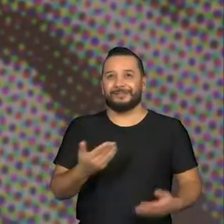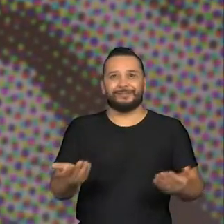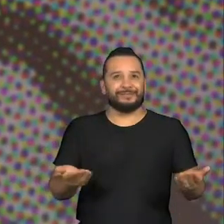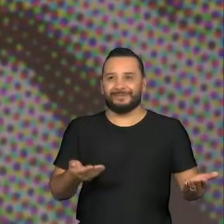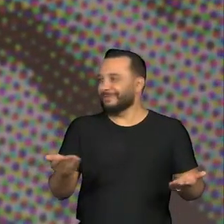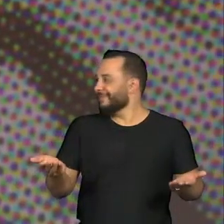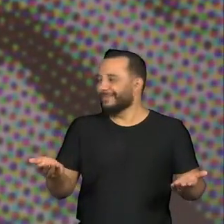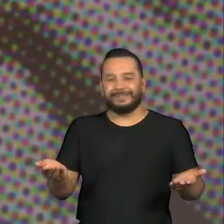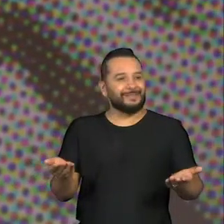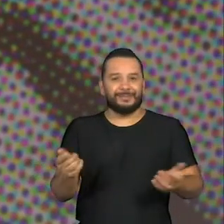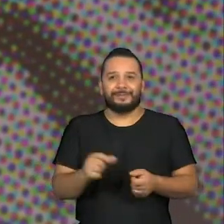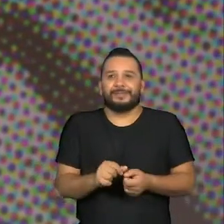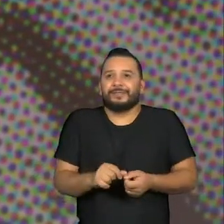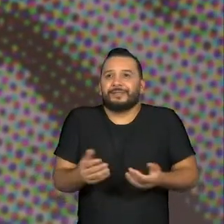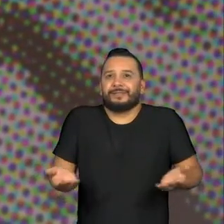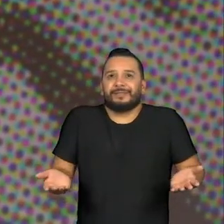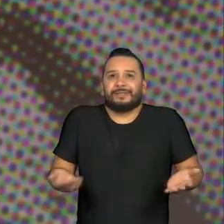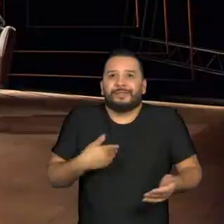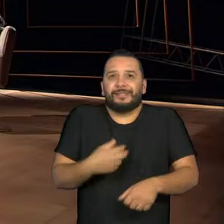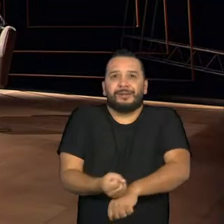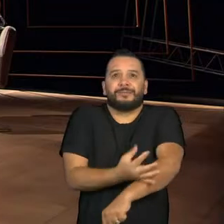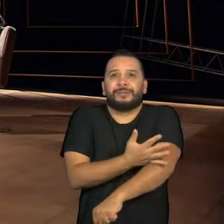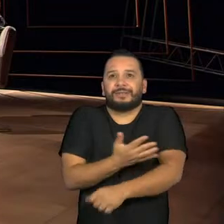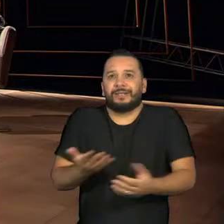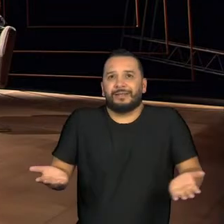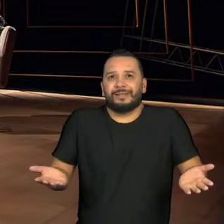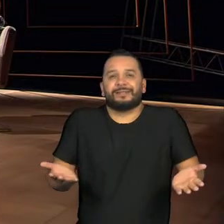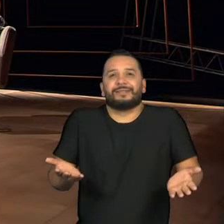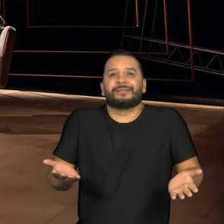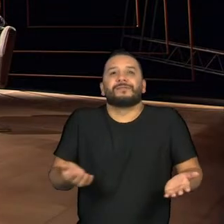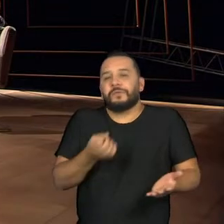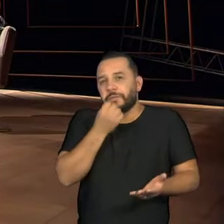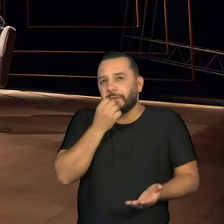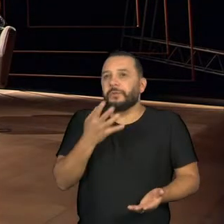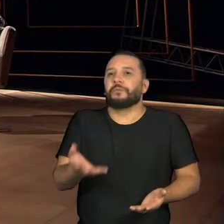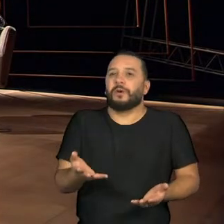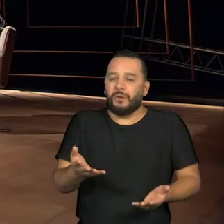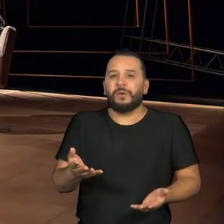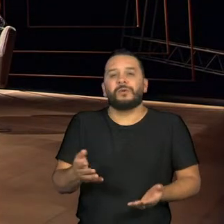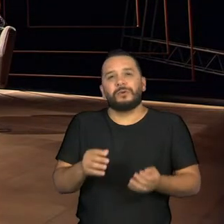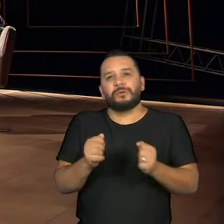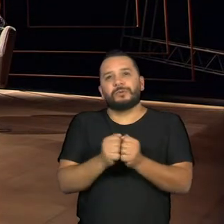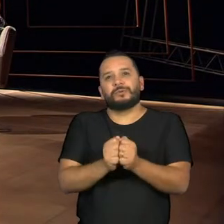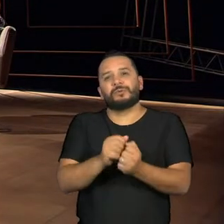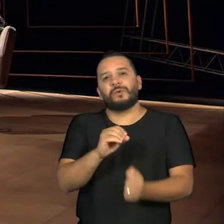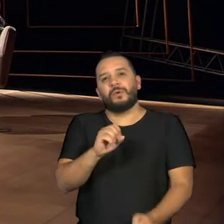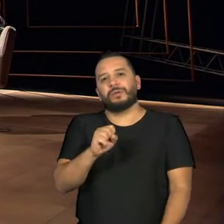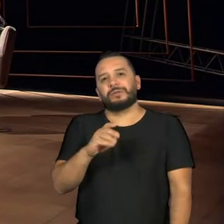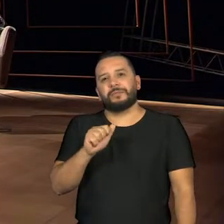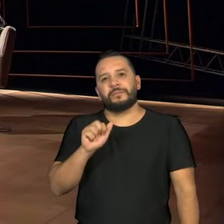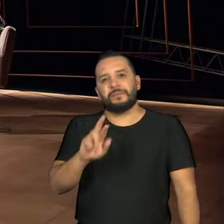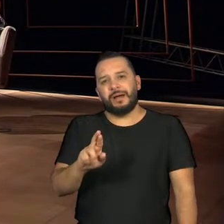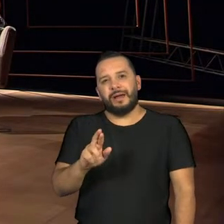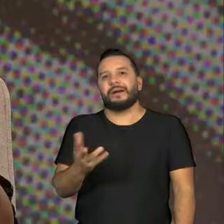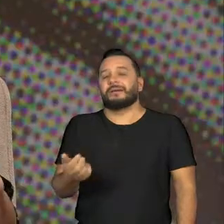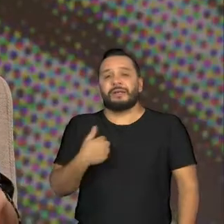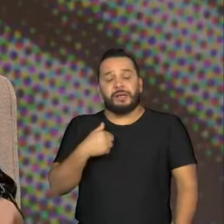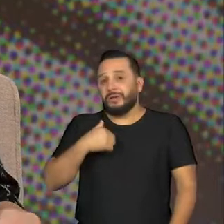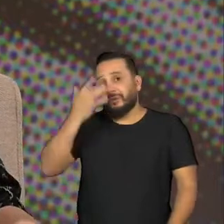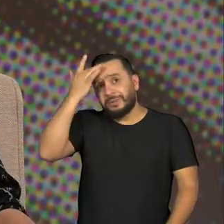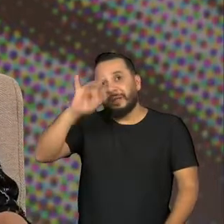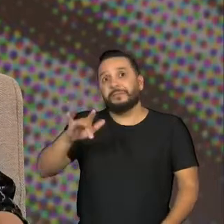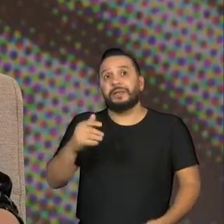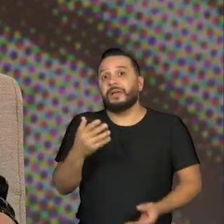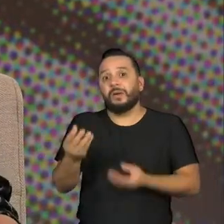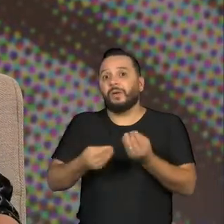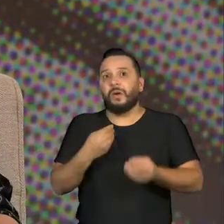é show de emoção. Foi uma delícia fazer com o Osmar, que a gente fazia, e eu não tinha ideia do